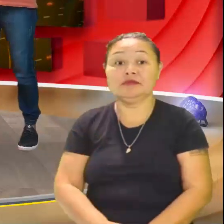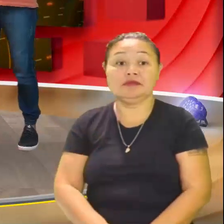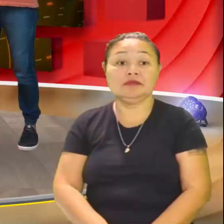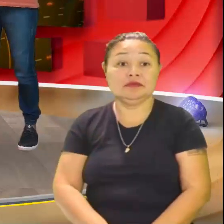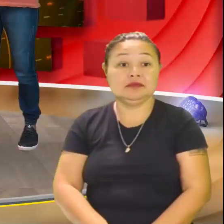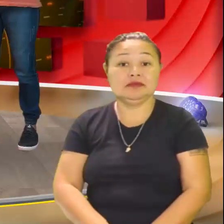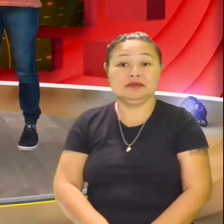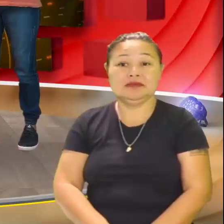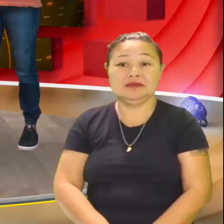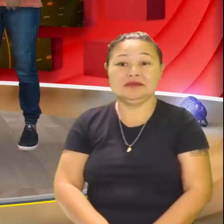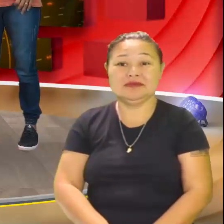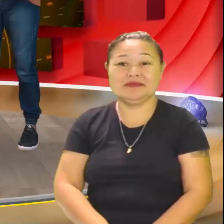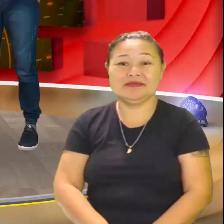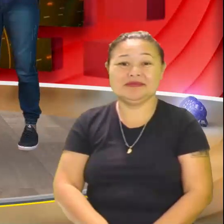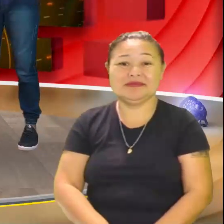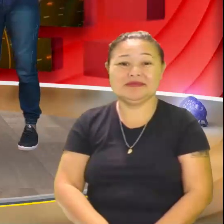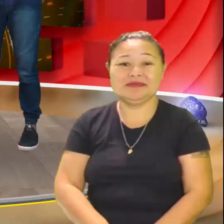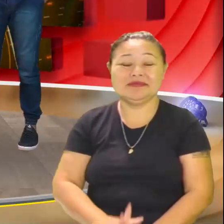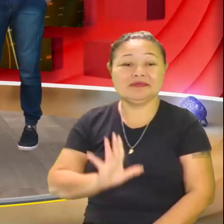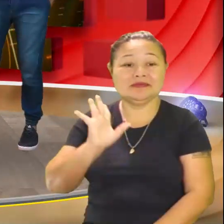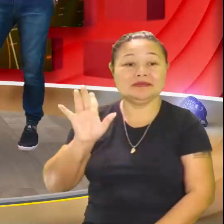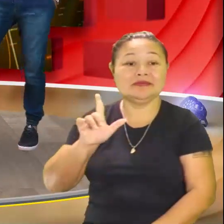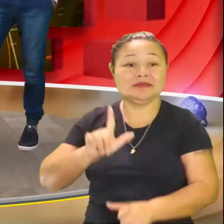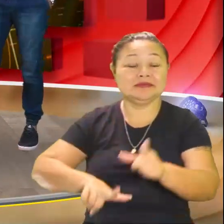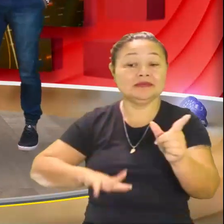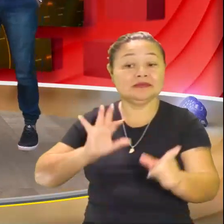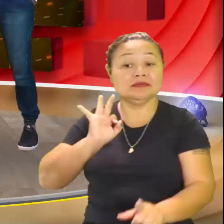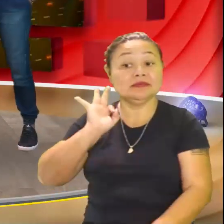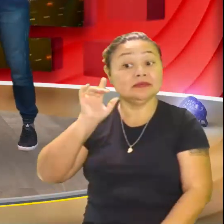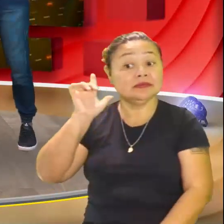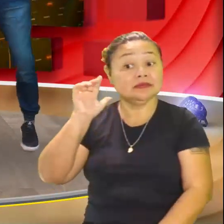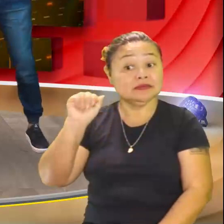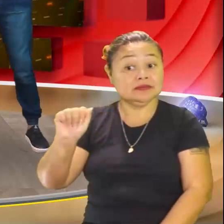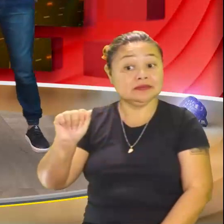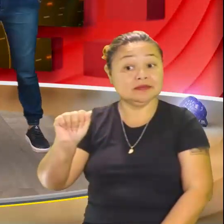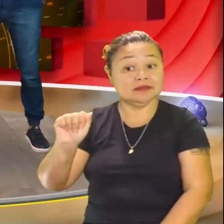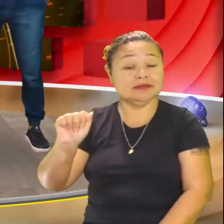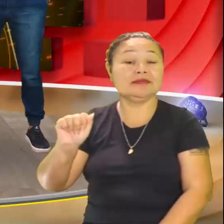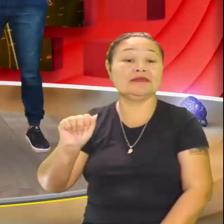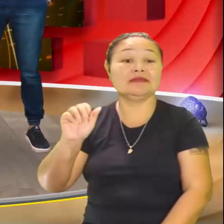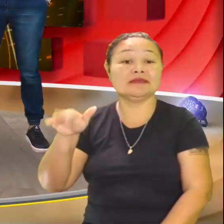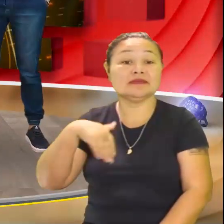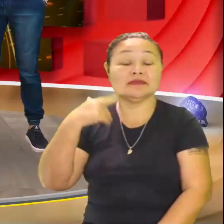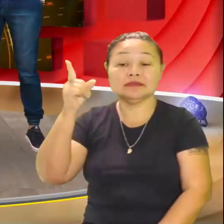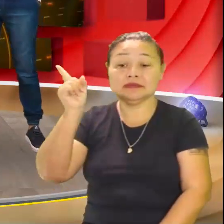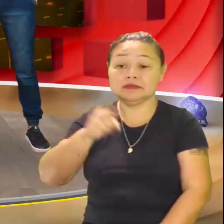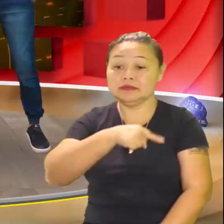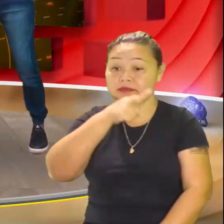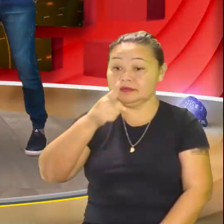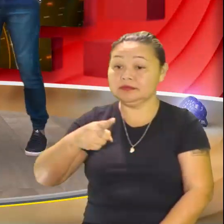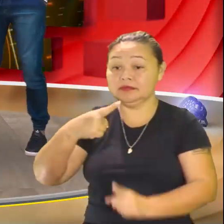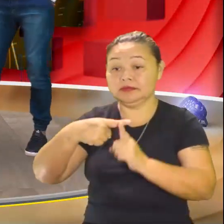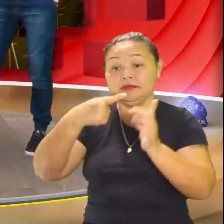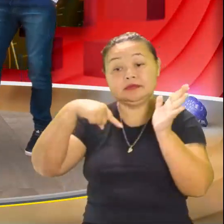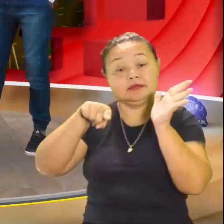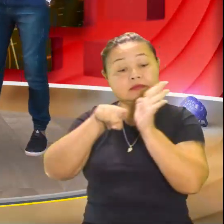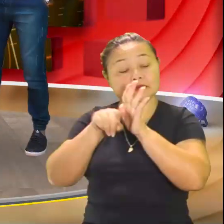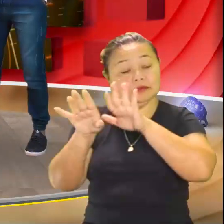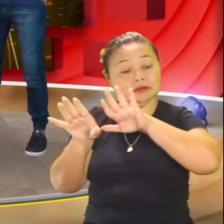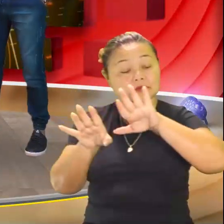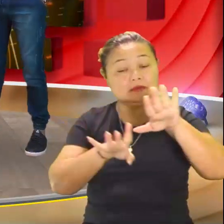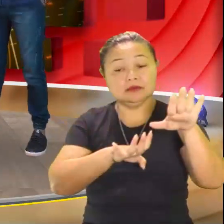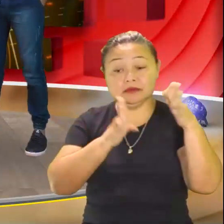absoluto? Com certeza, Só o valor né? absoluto. Com certeza a alternativa certa é a letra A, né? A gente anula o sinal porque a gente